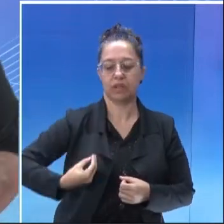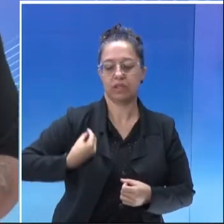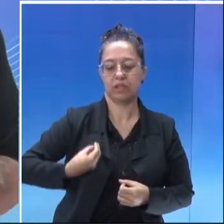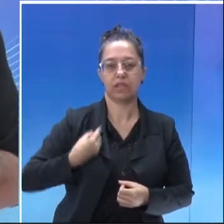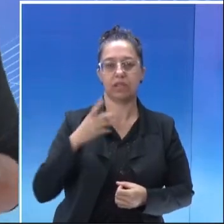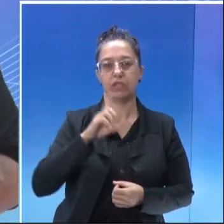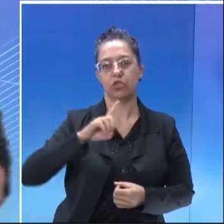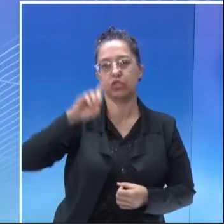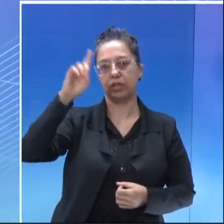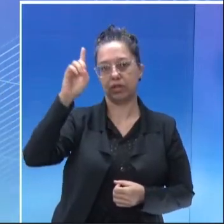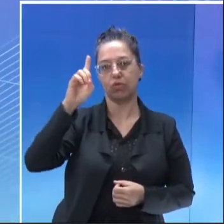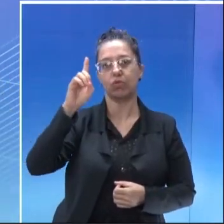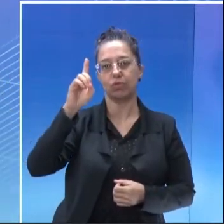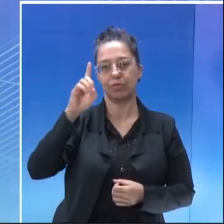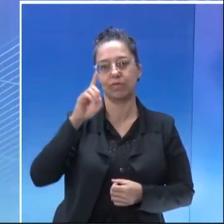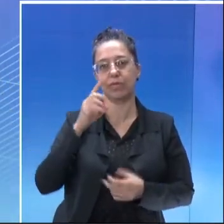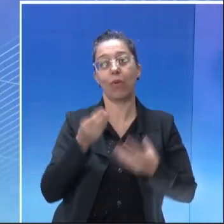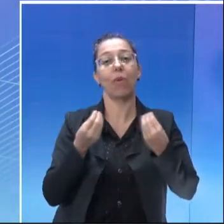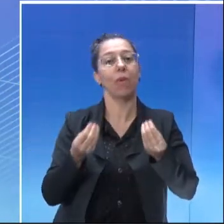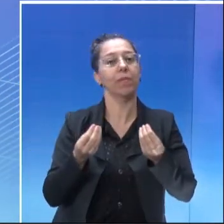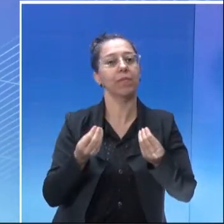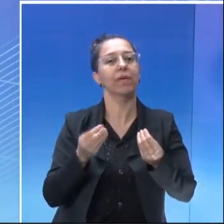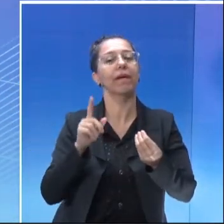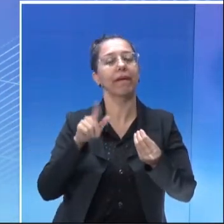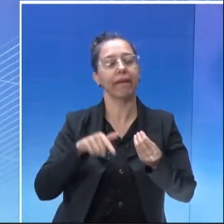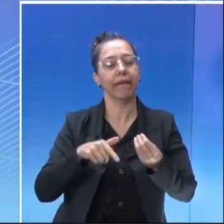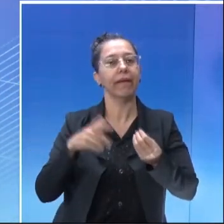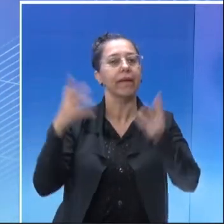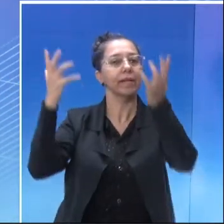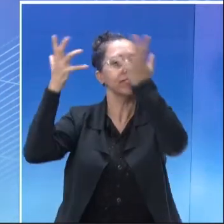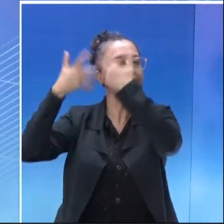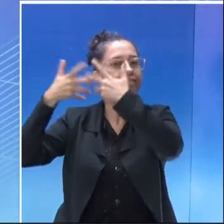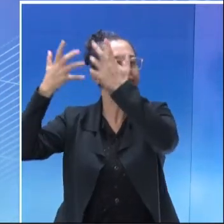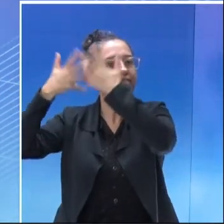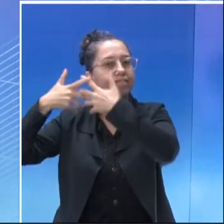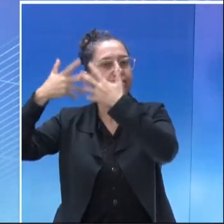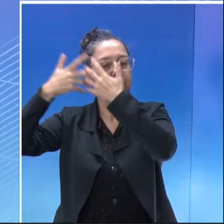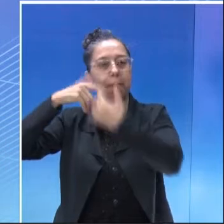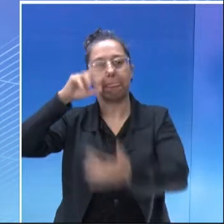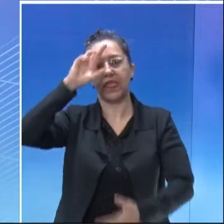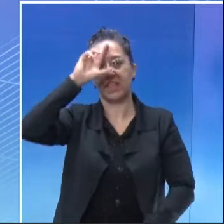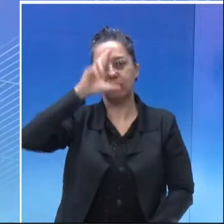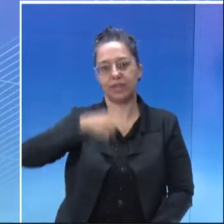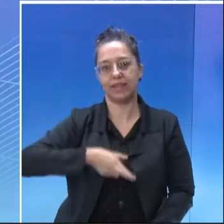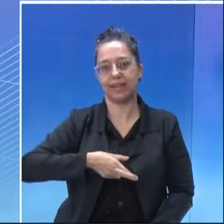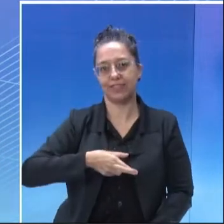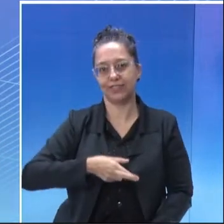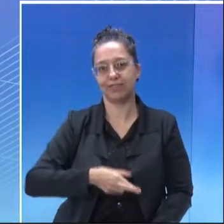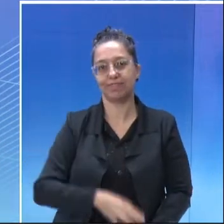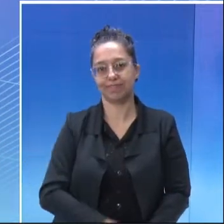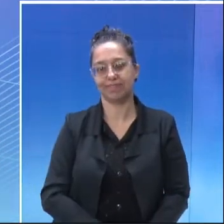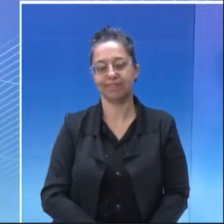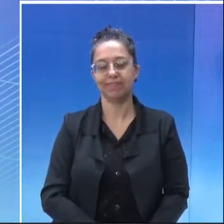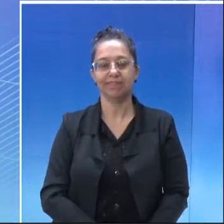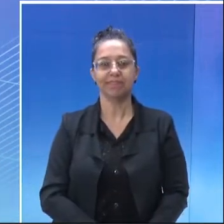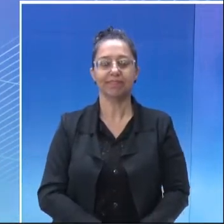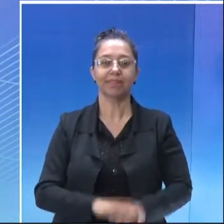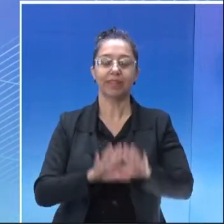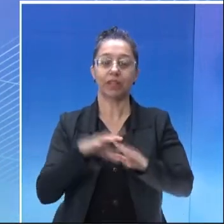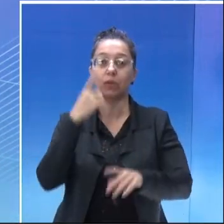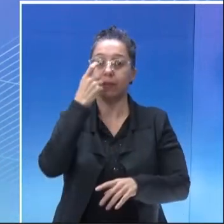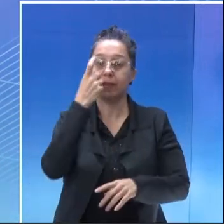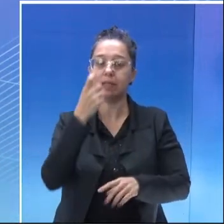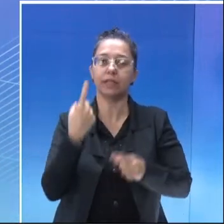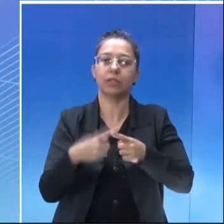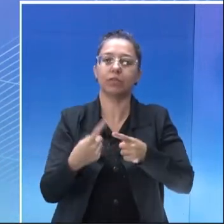tentam provar a existência de Deus através do pensamento filosófico, através da racionalidade. É um sonho